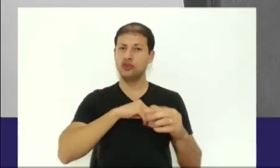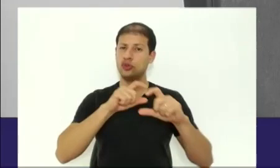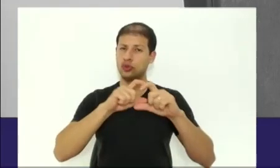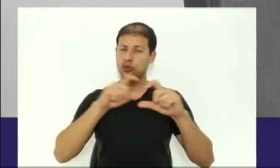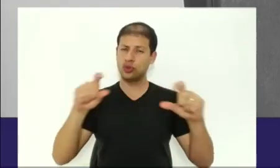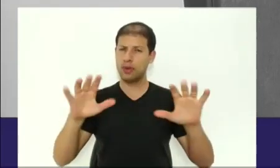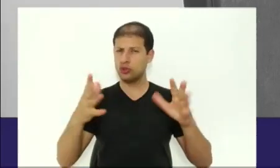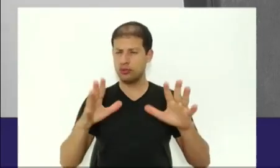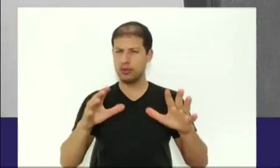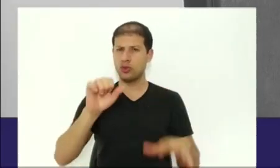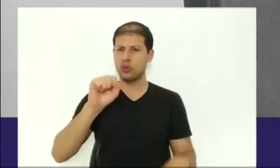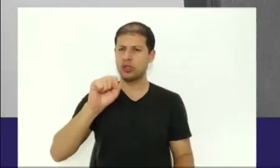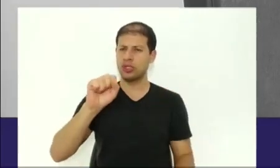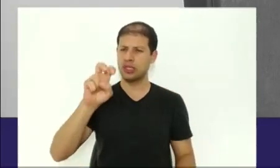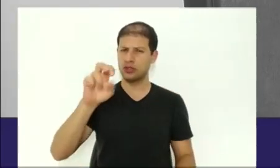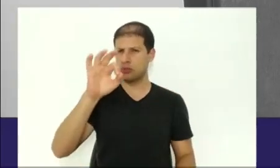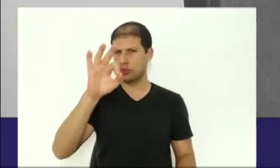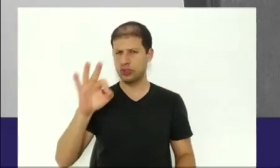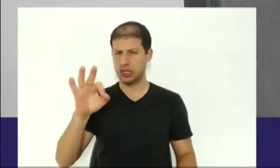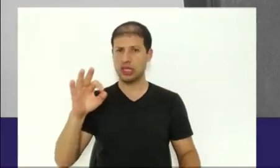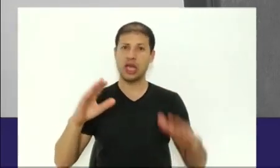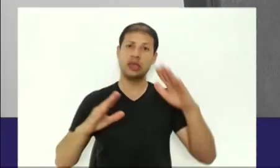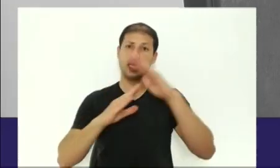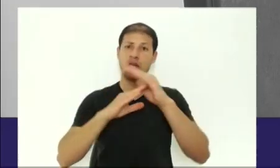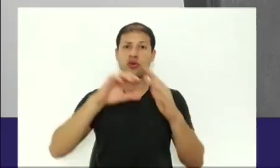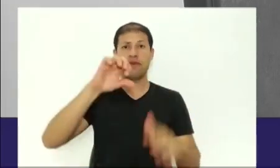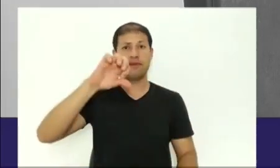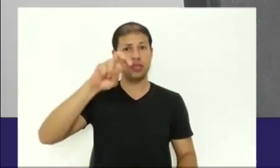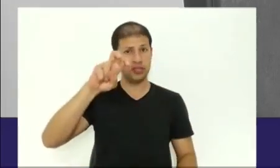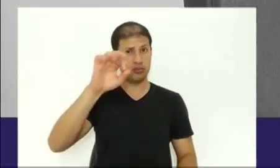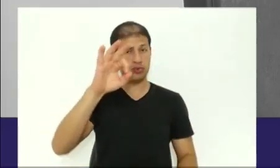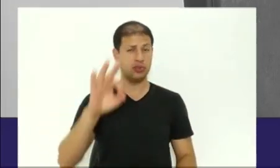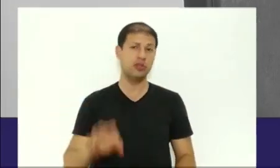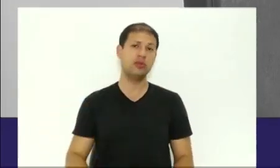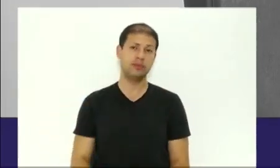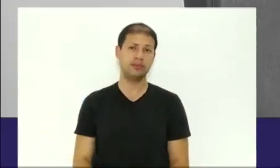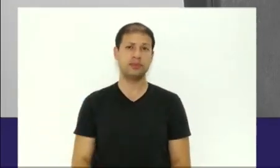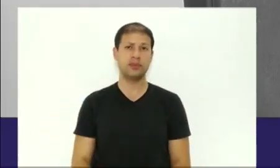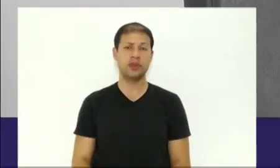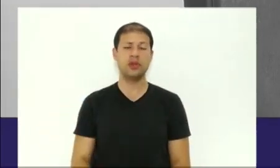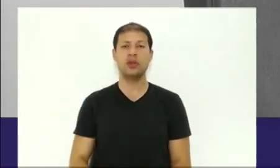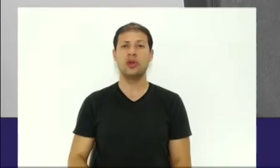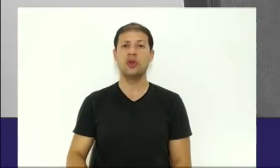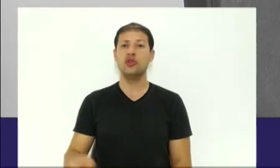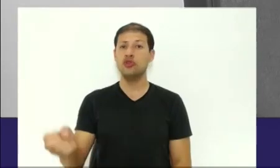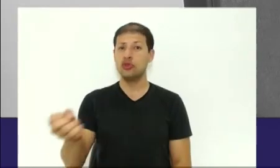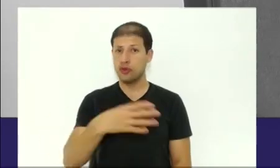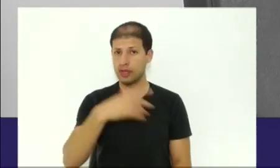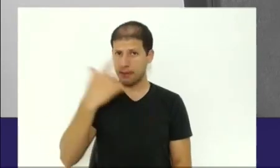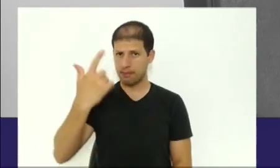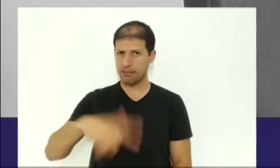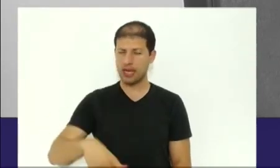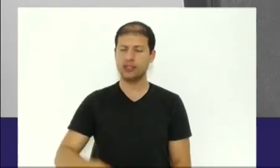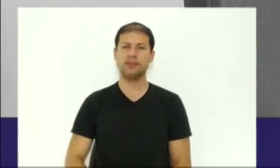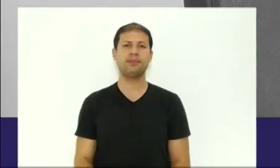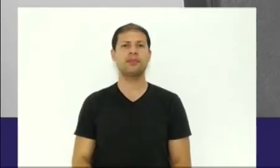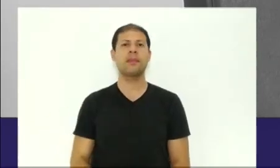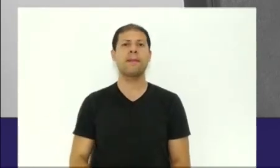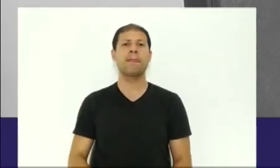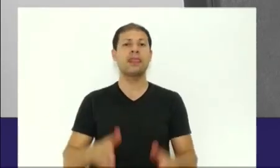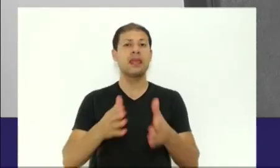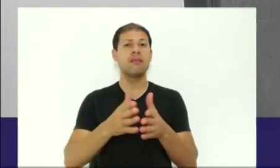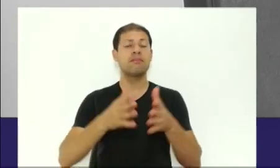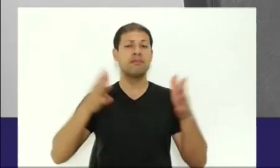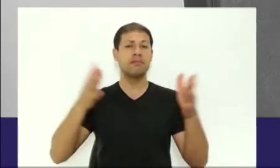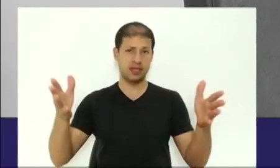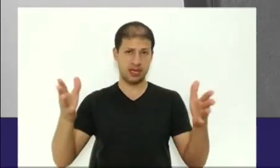de 85% a 95%. Outras novidades do Minha Casa Minha Vida são a ampliação da